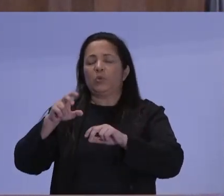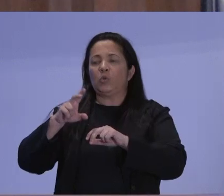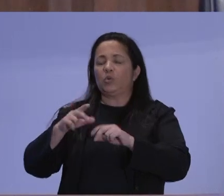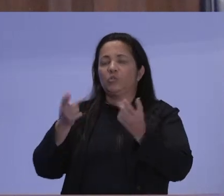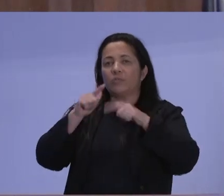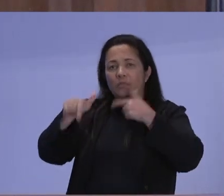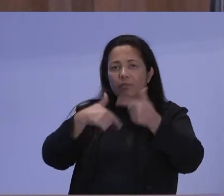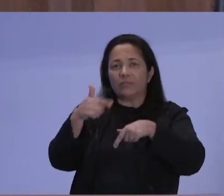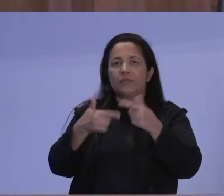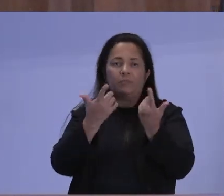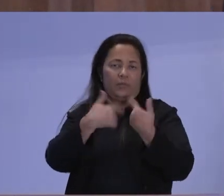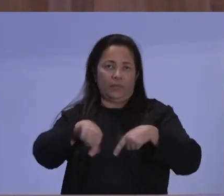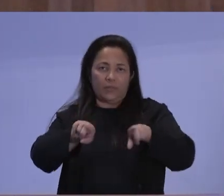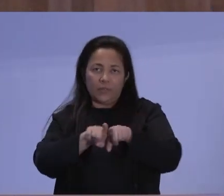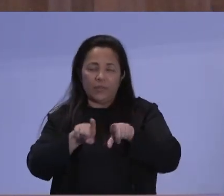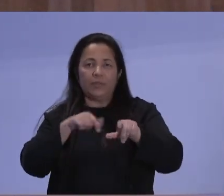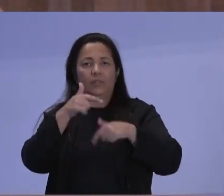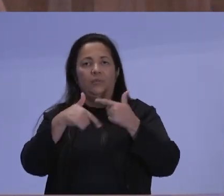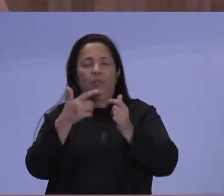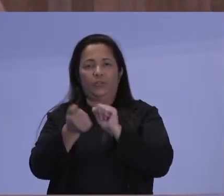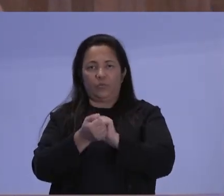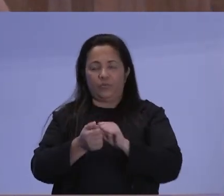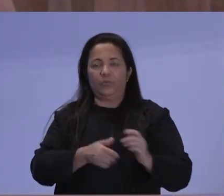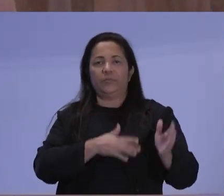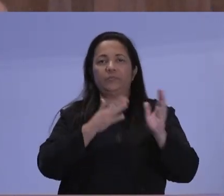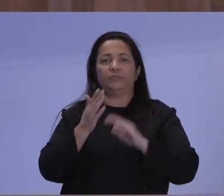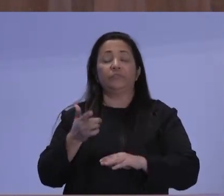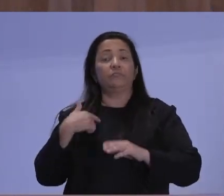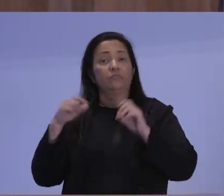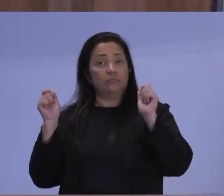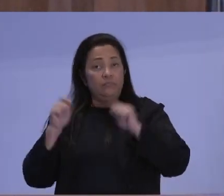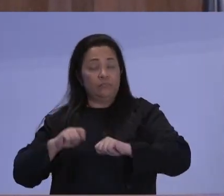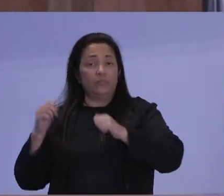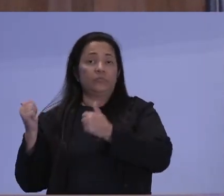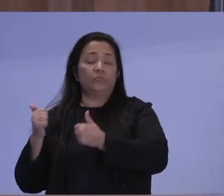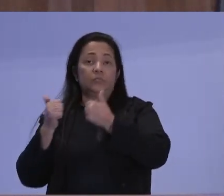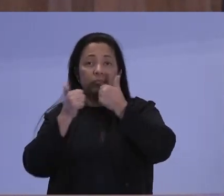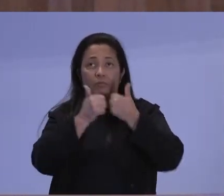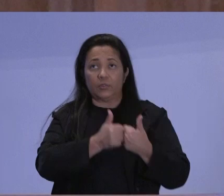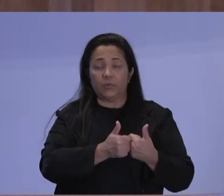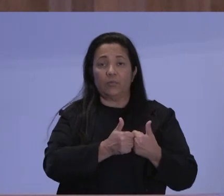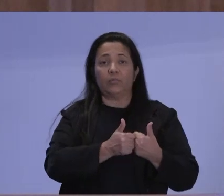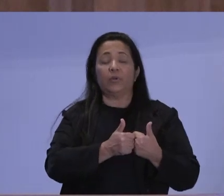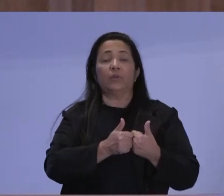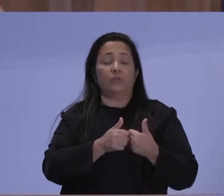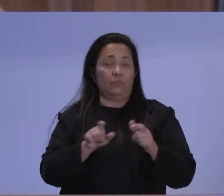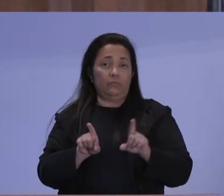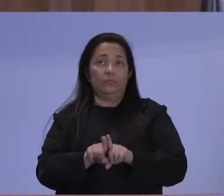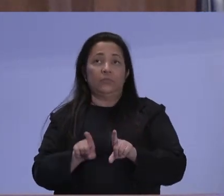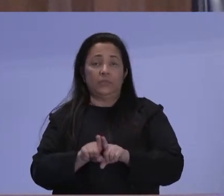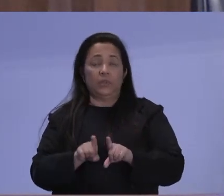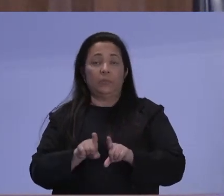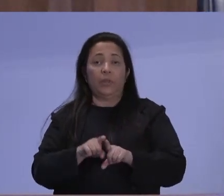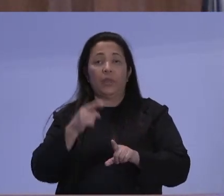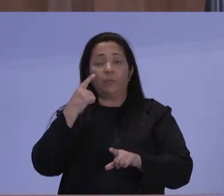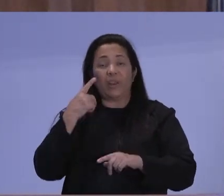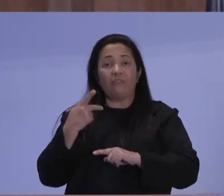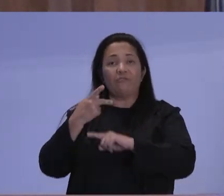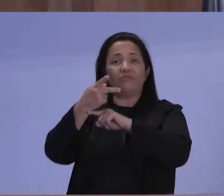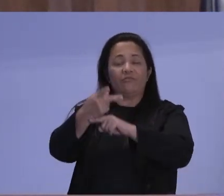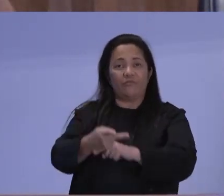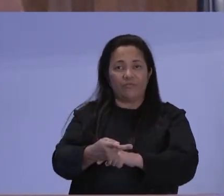laços aí nesse tema. Além disso, acompanhar, foi dito aqui para nós sobre a questão do assentamento Vitória, então, de repente, a gente pode marcar uma